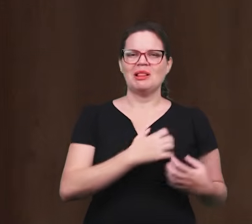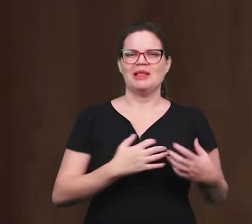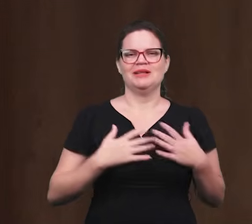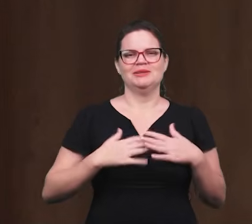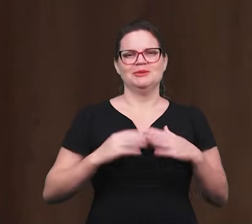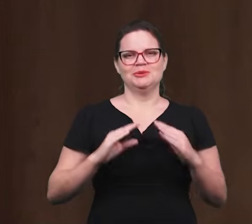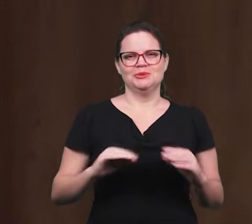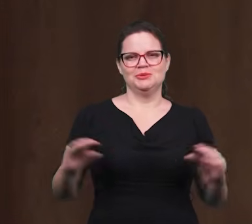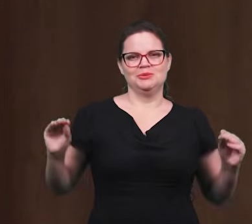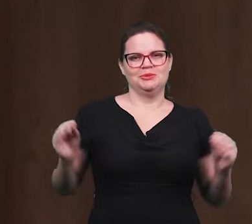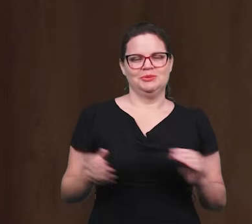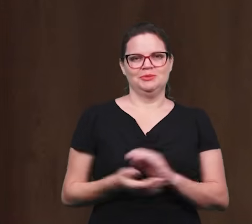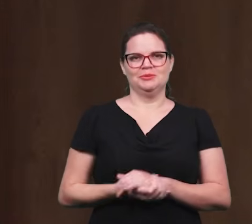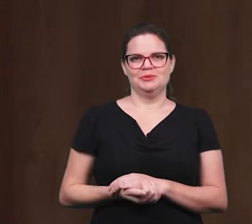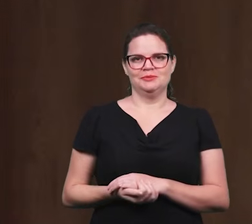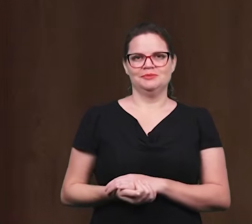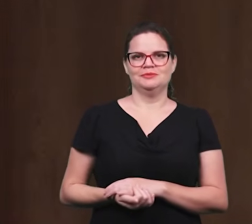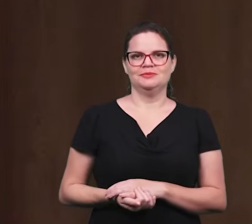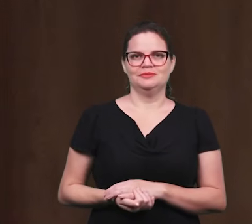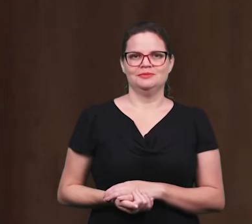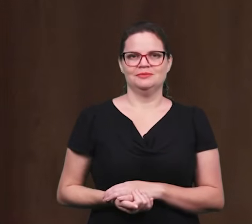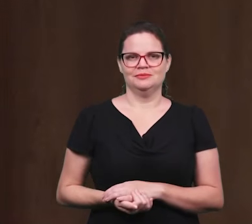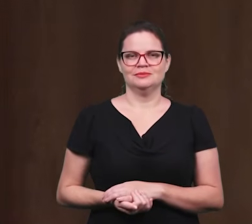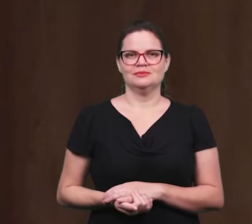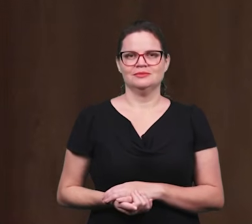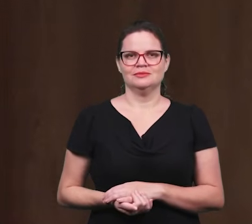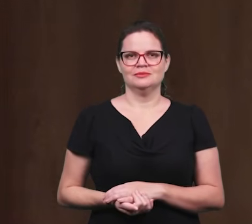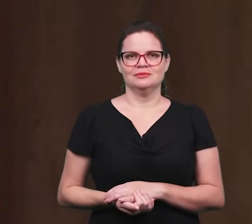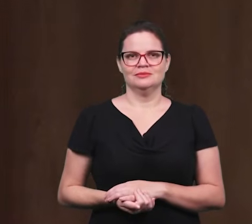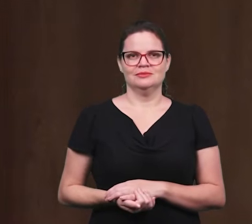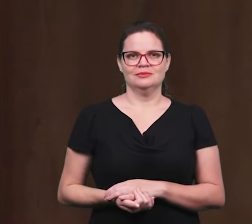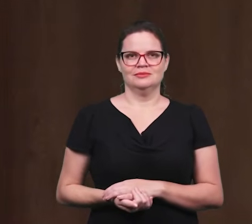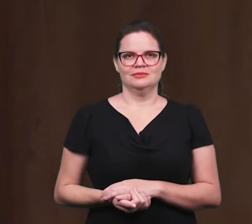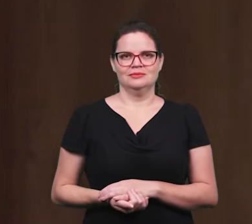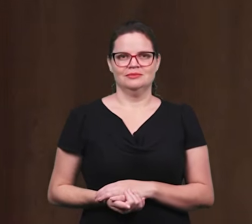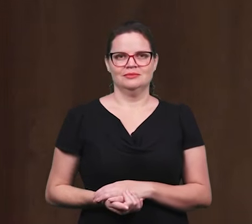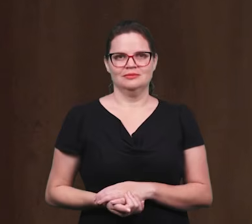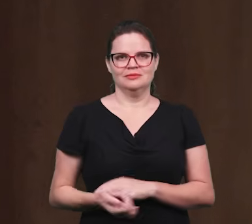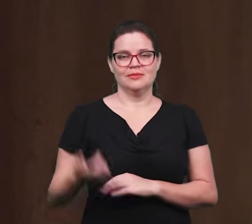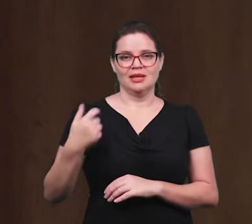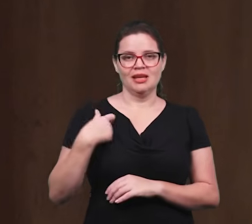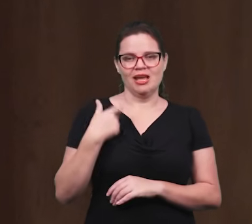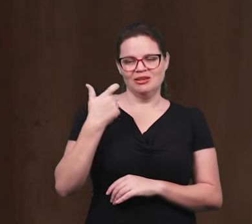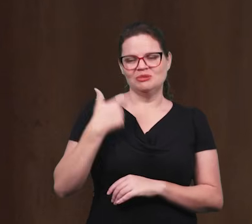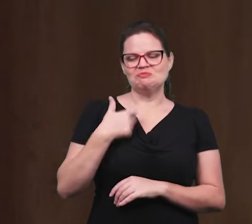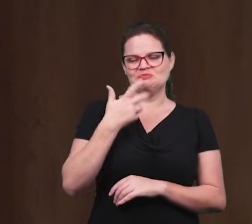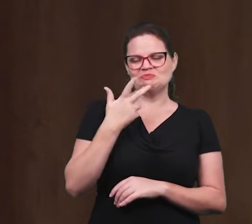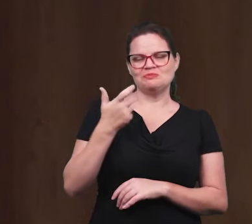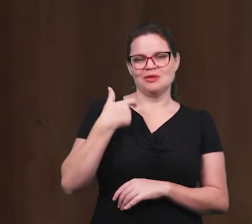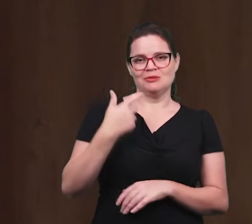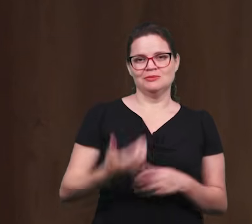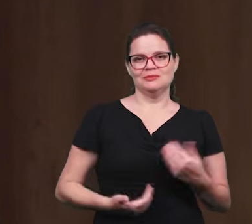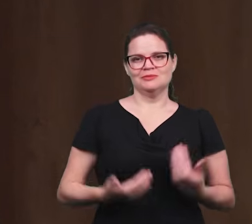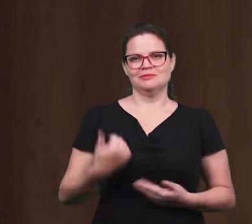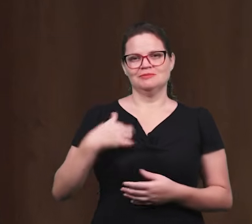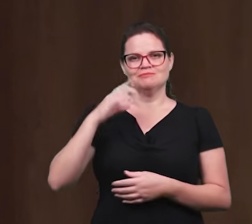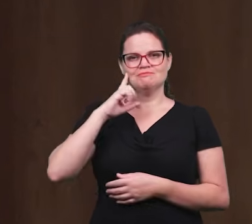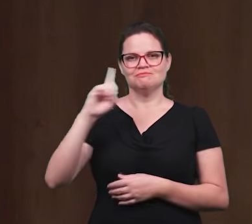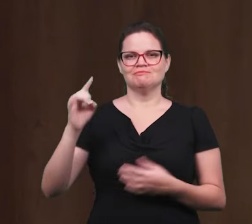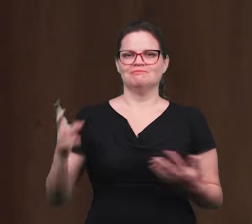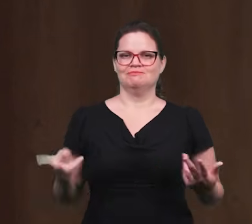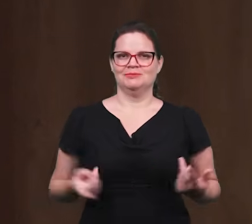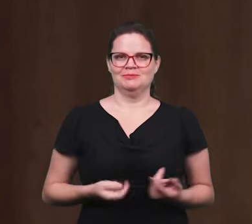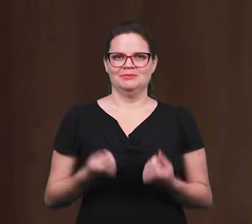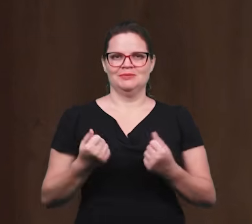eu respondo, né? Responder como coronel, a gente pode falar muita coisa aqui, mas responder como servo, a gente diz, olha, o nosso Deus é